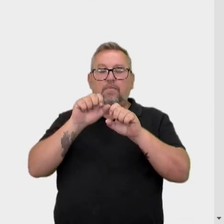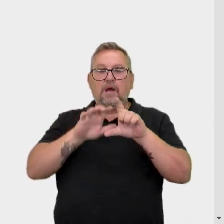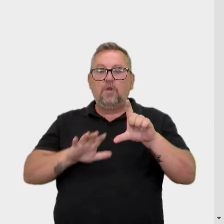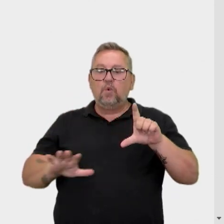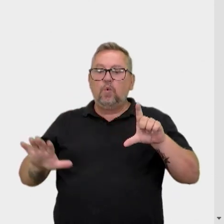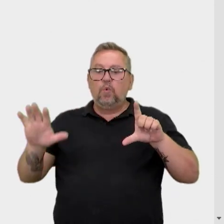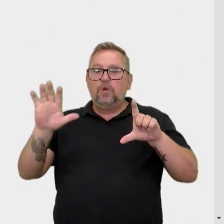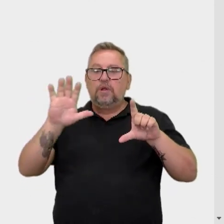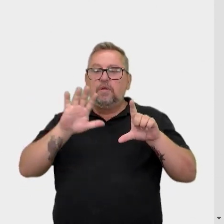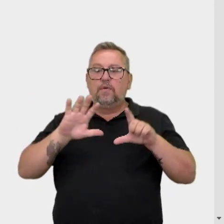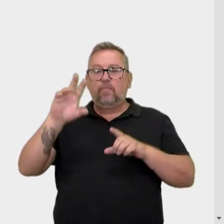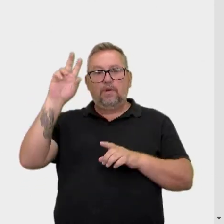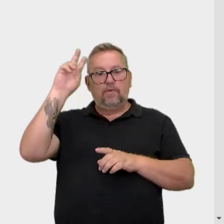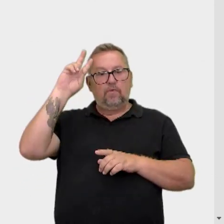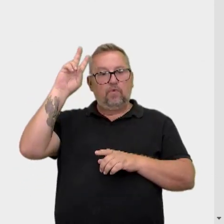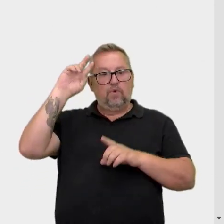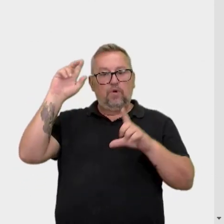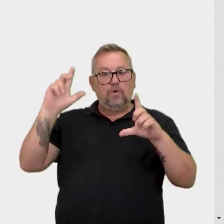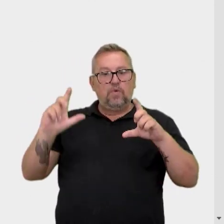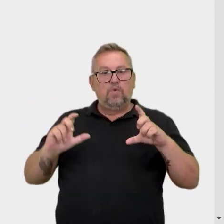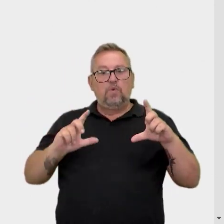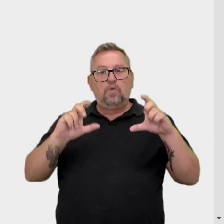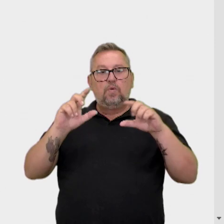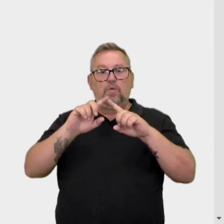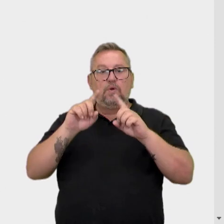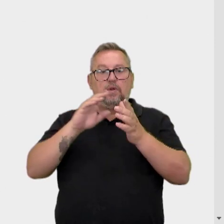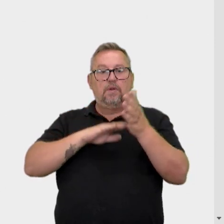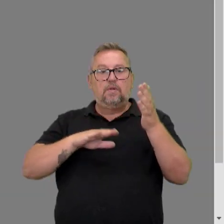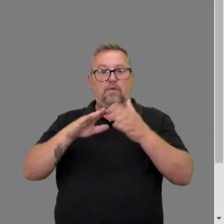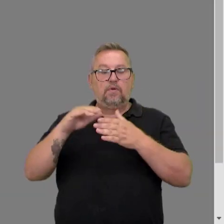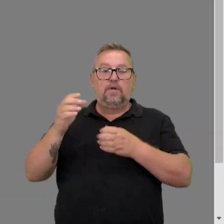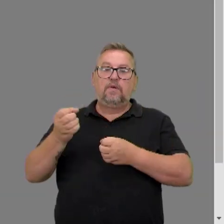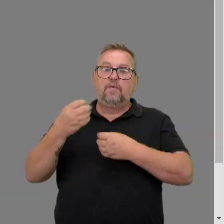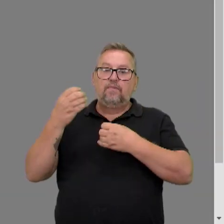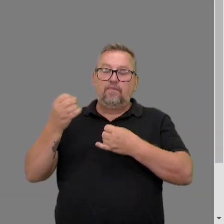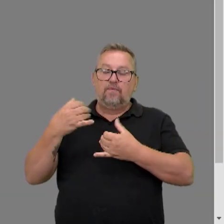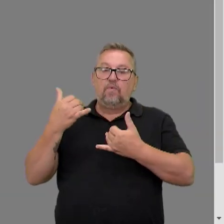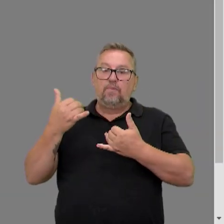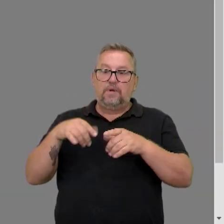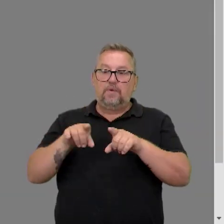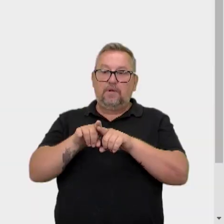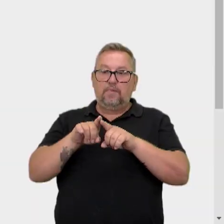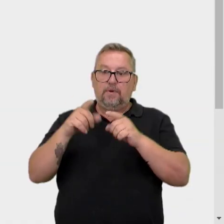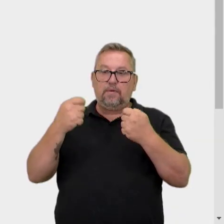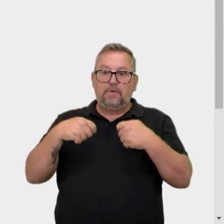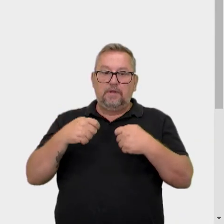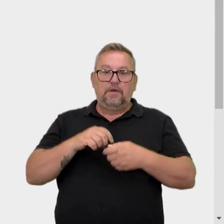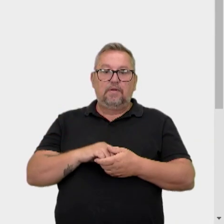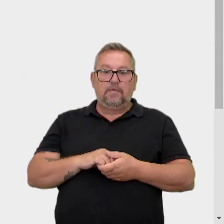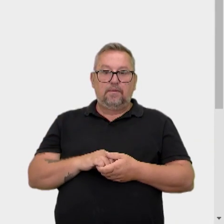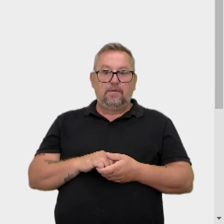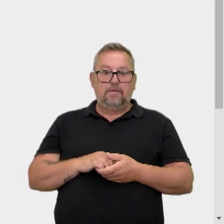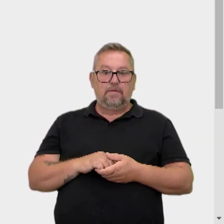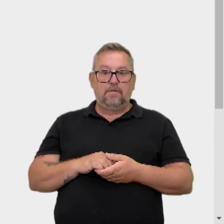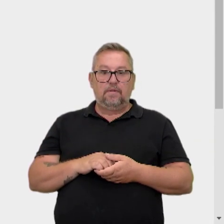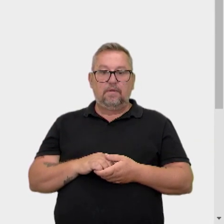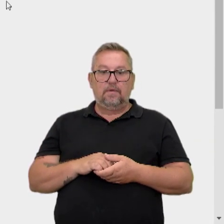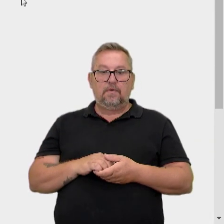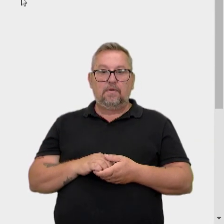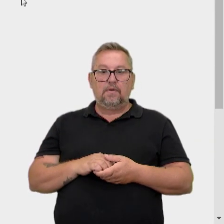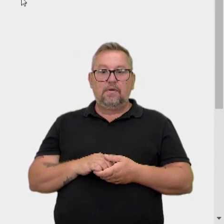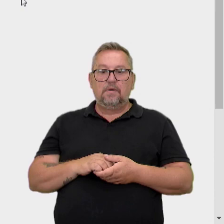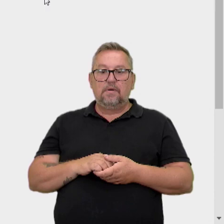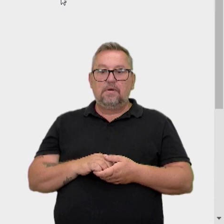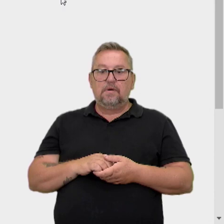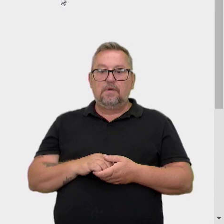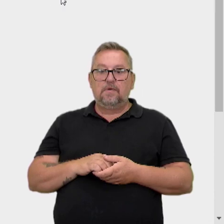ter histórias e fotos. Então vai ter todas as informações aqui necessárias, né? Vamos lá para aqui, ó. Nós podemos ver